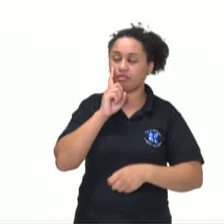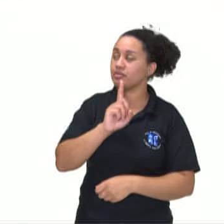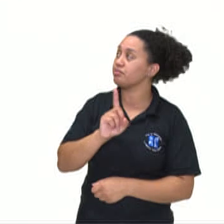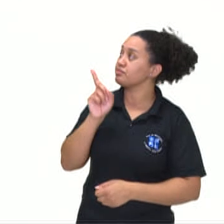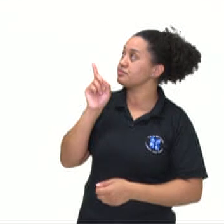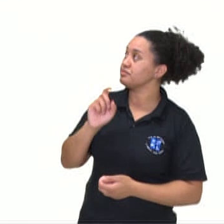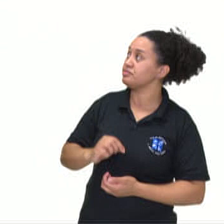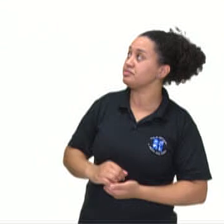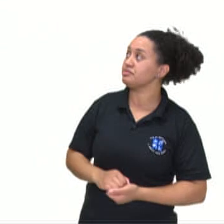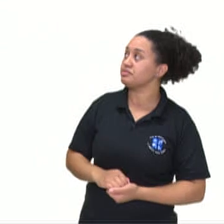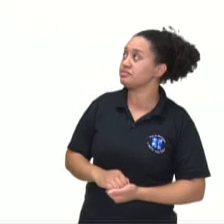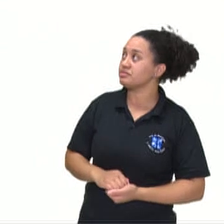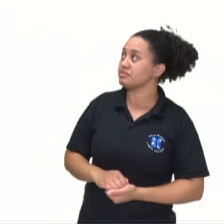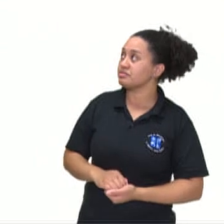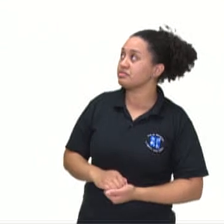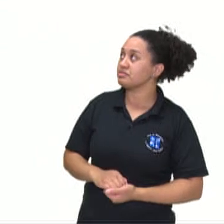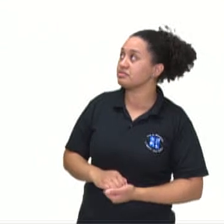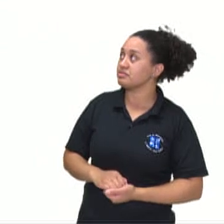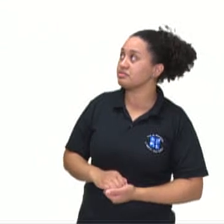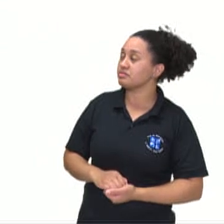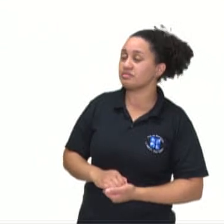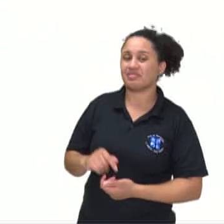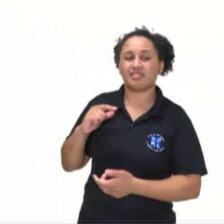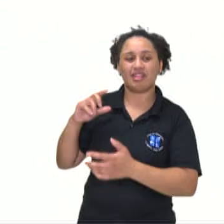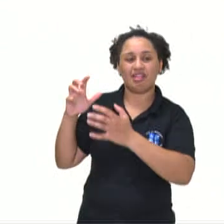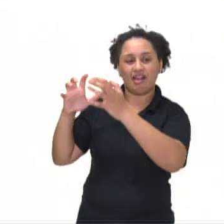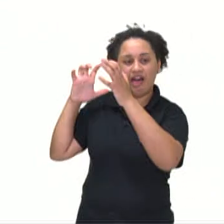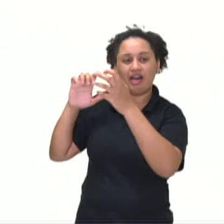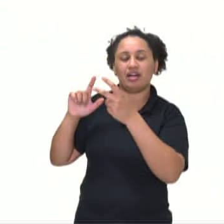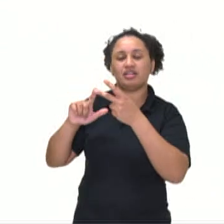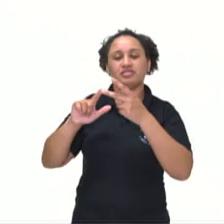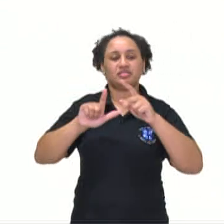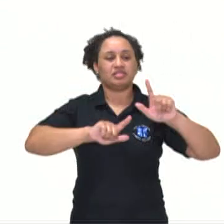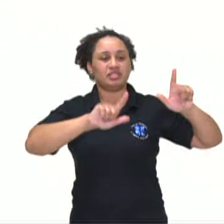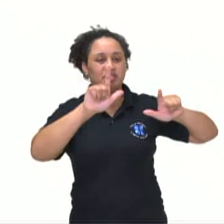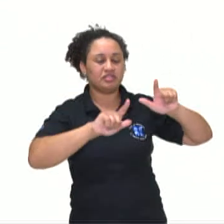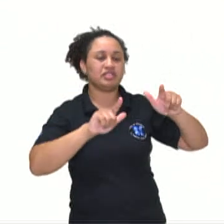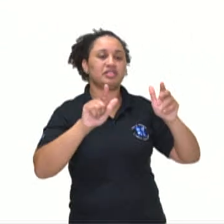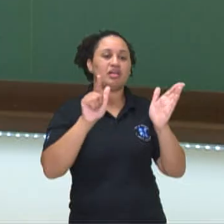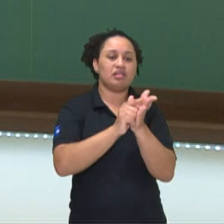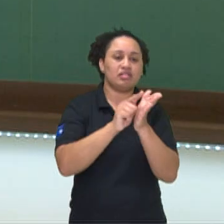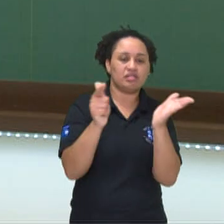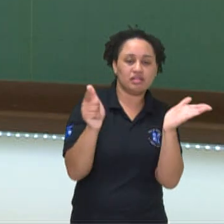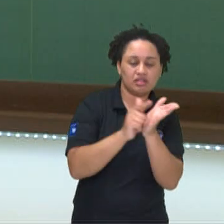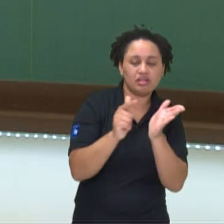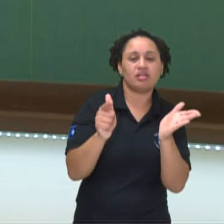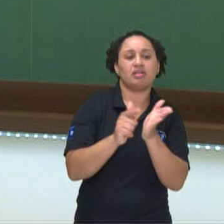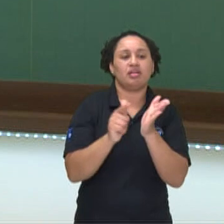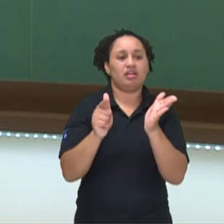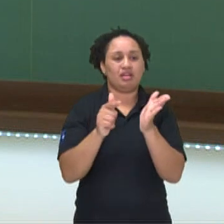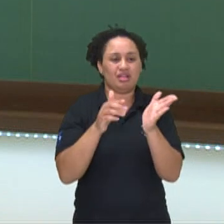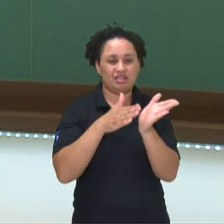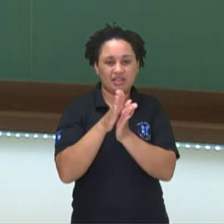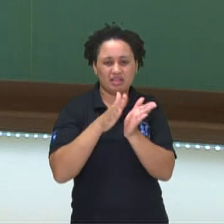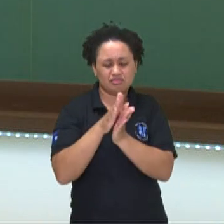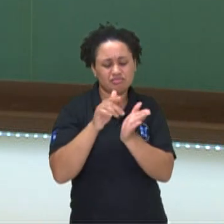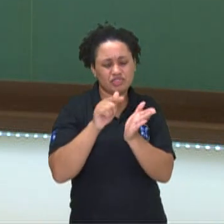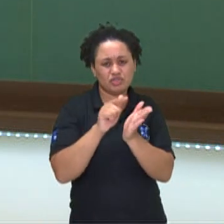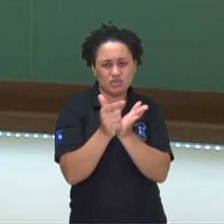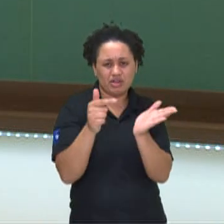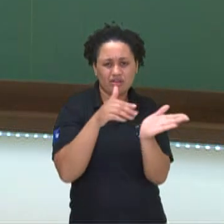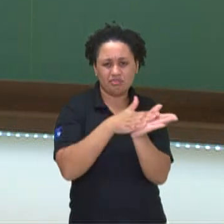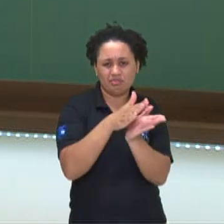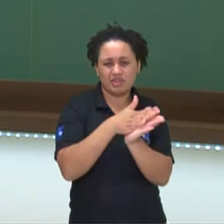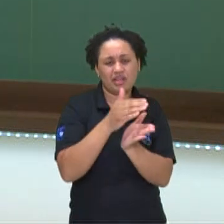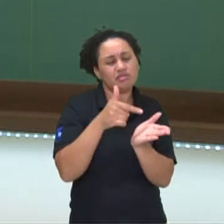gente tem rádio, televisão, nós temos aqui um tablet, nós temos a imprensa, o jornal impresso, que atualmente vem perdendo espaço,